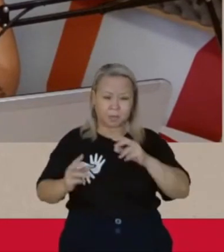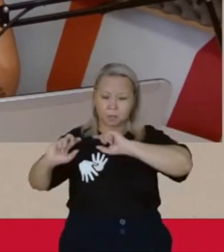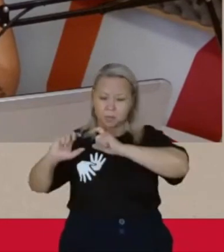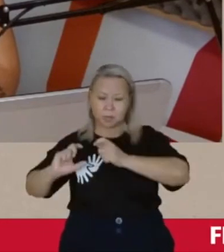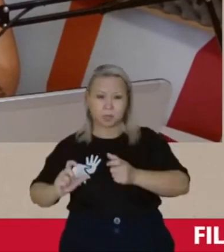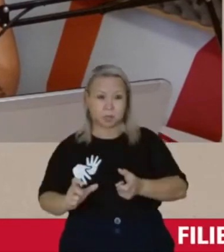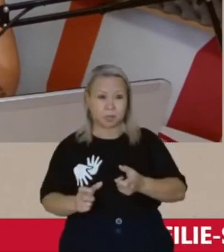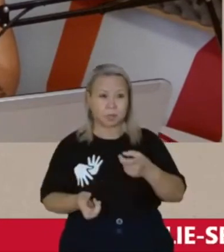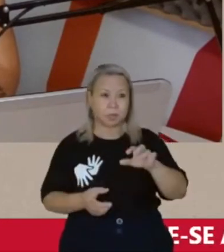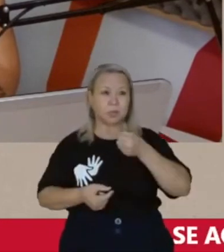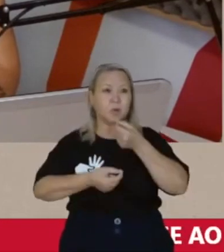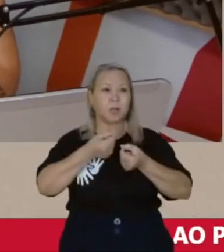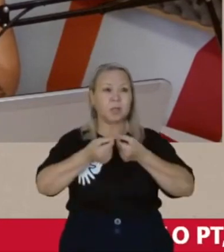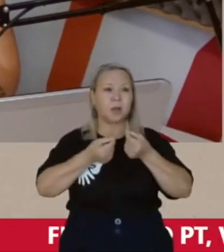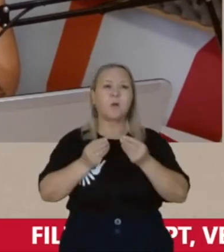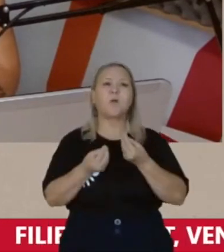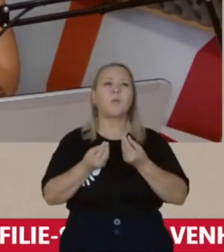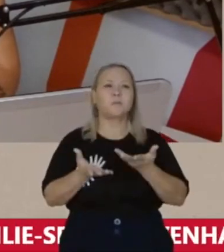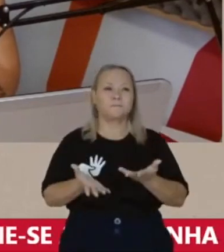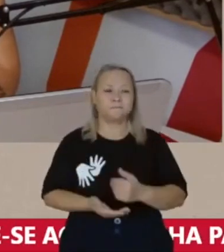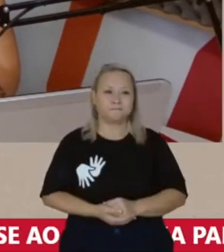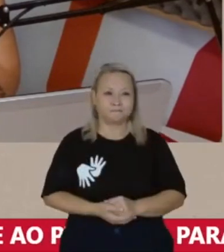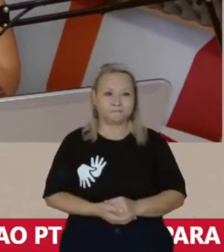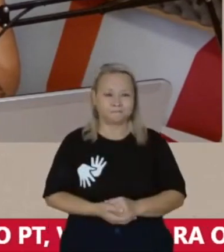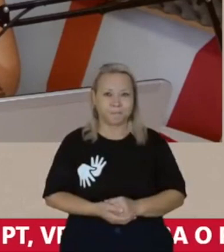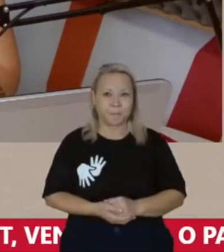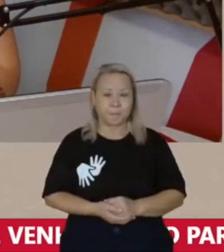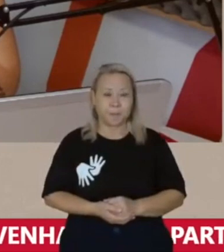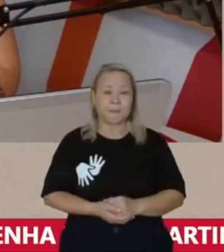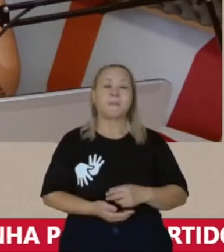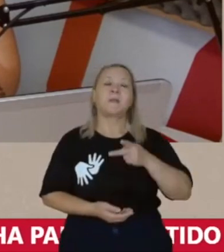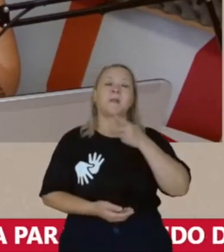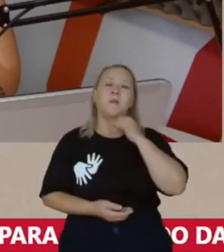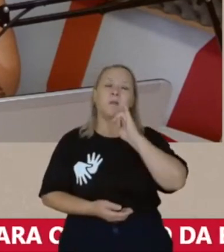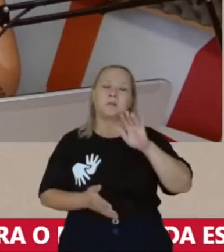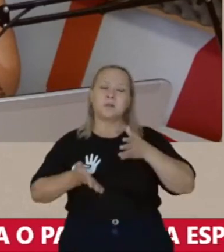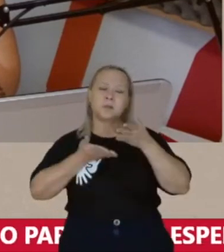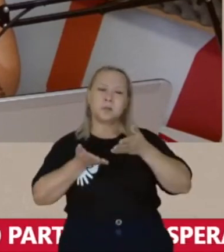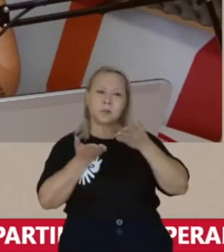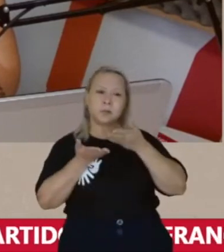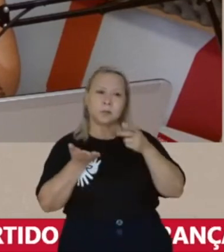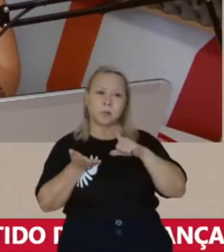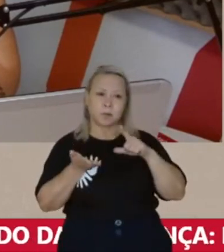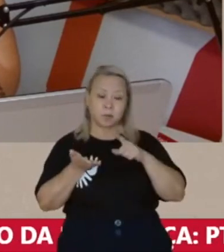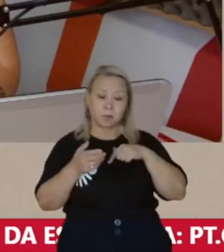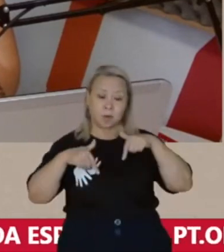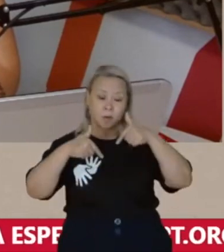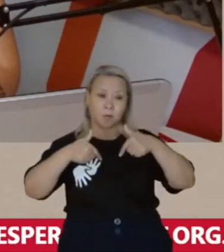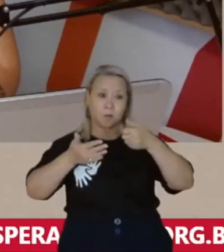na sua opinião? Ô, Thaís, eu vou te dizer uma grande inspiração que eu tive nessa minha